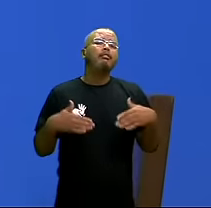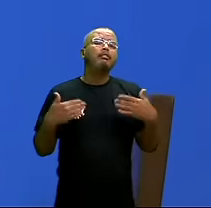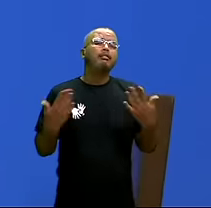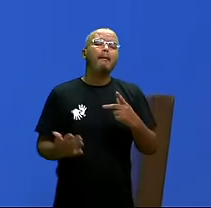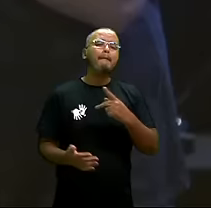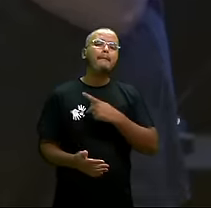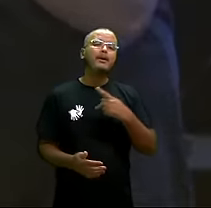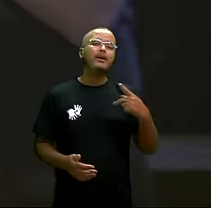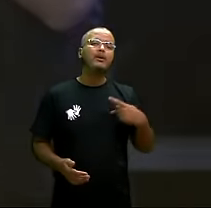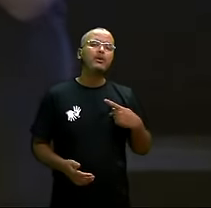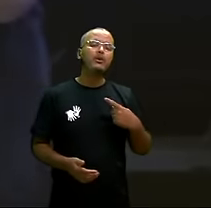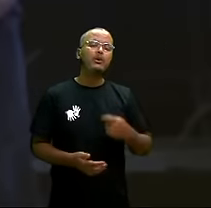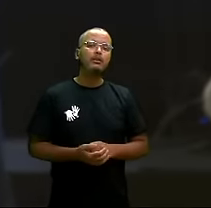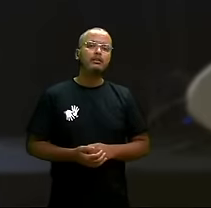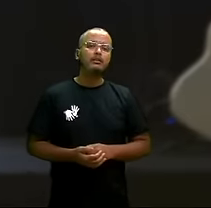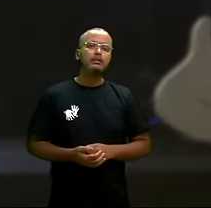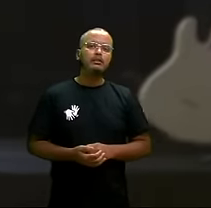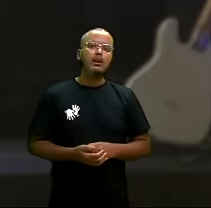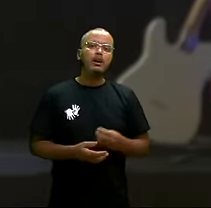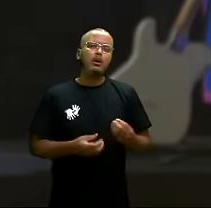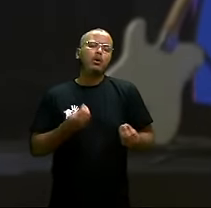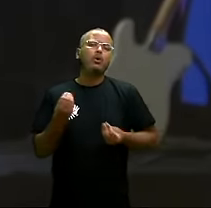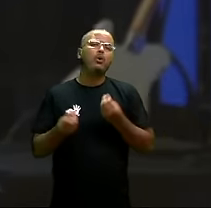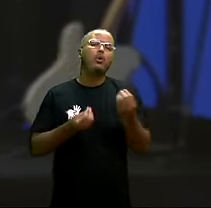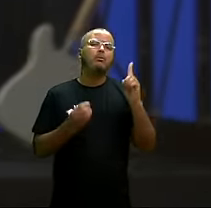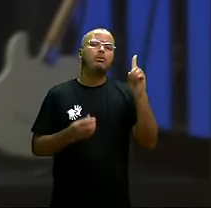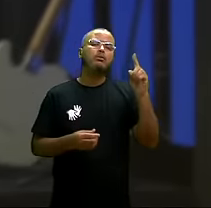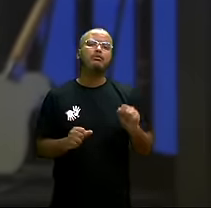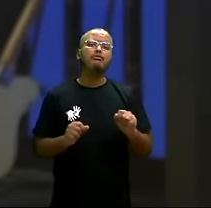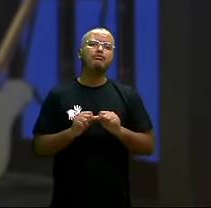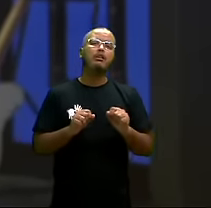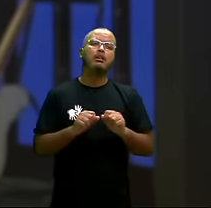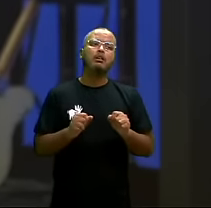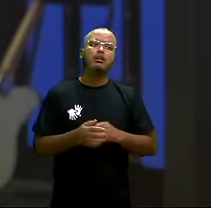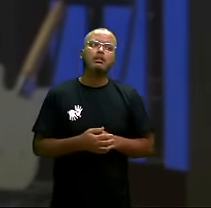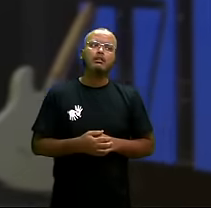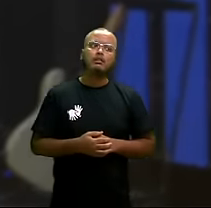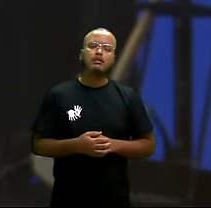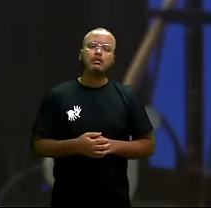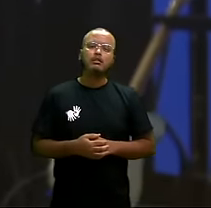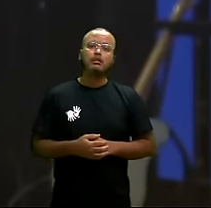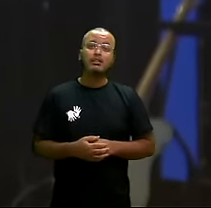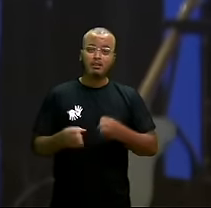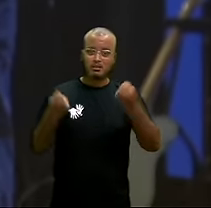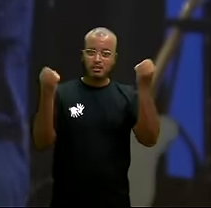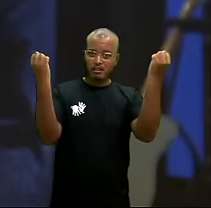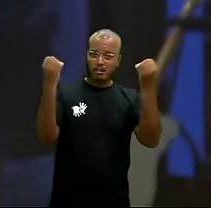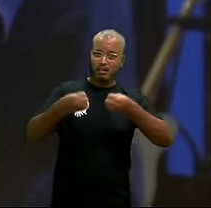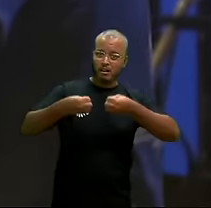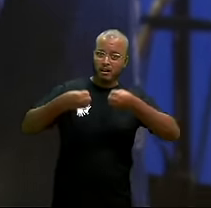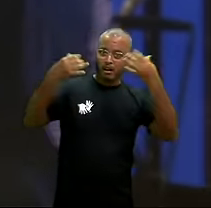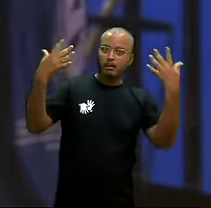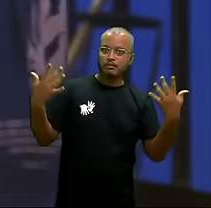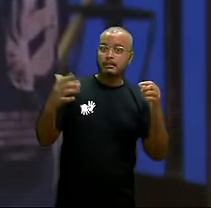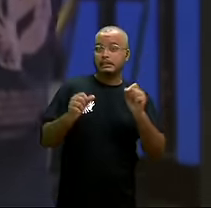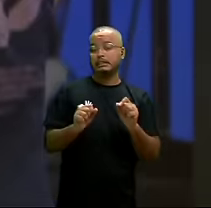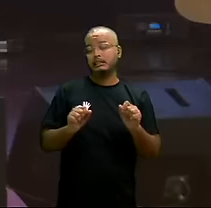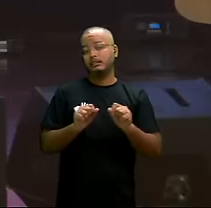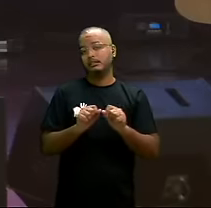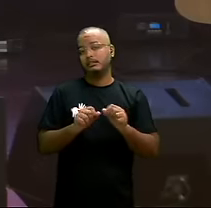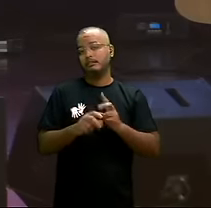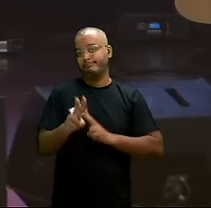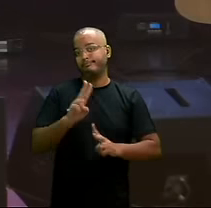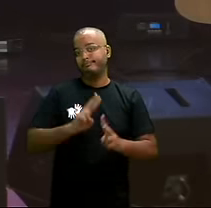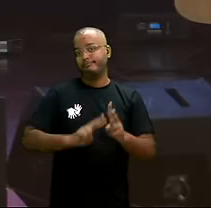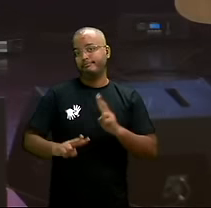então? A parte de Deus é ser claro. Quando você assume a tua identidade, Deus sempre vai ser claro com você. Deus não anda no escuro. E qual é a minha parte?